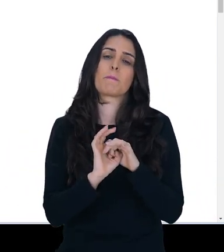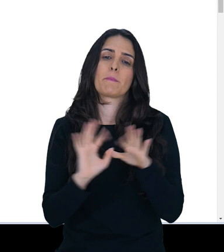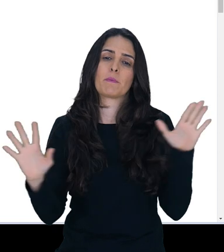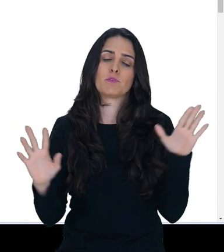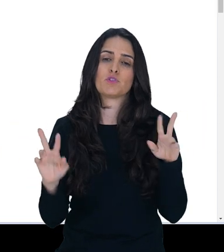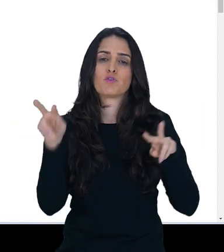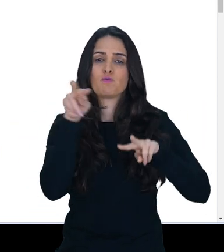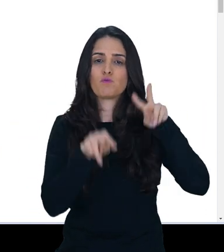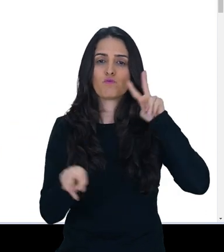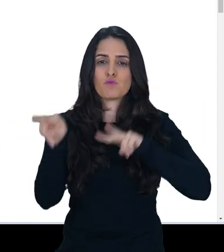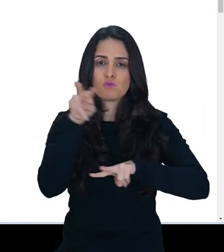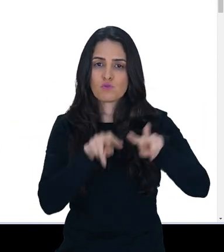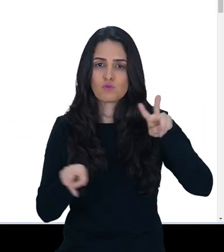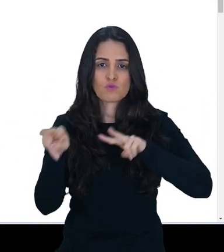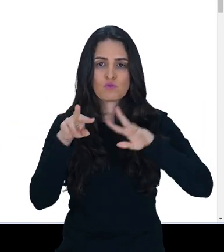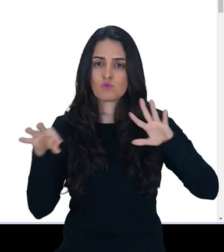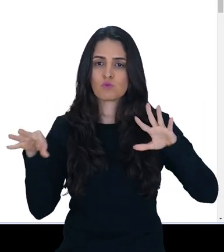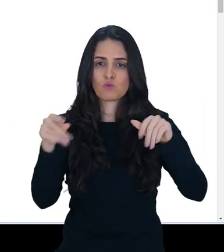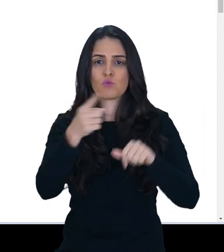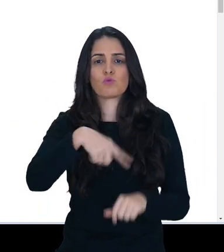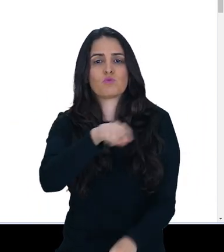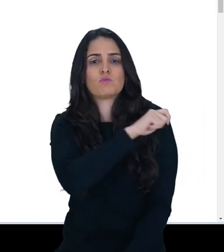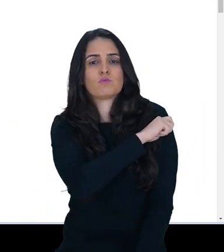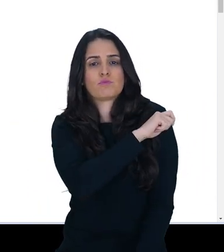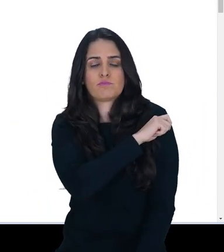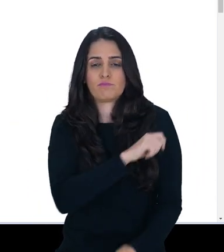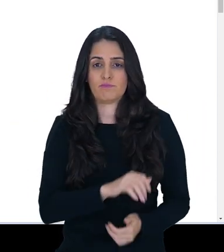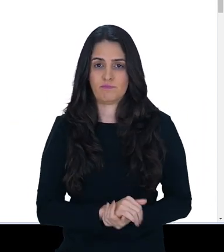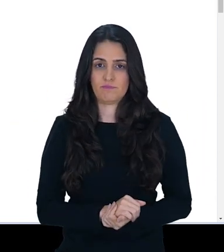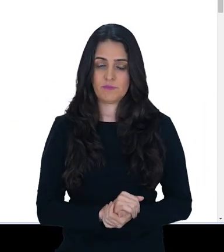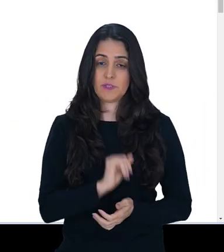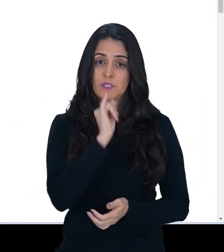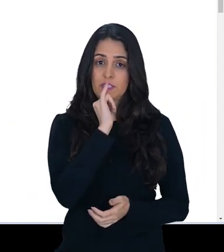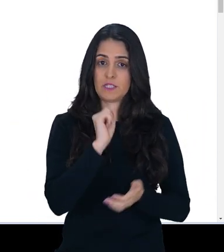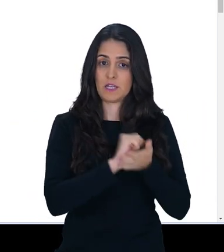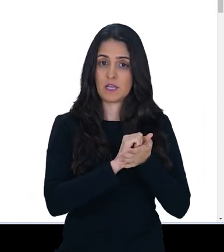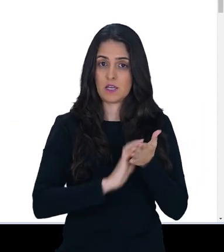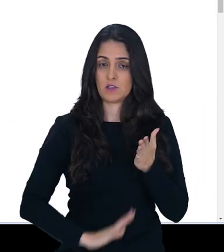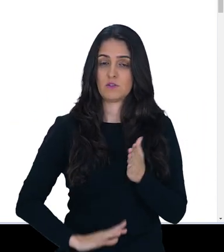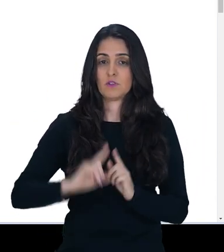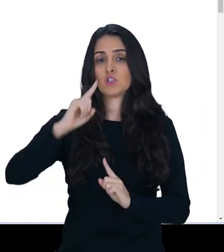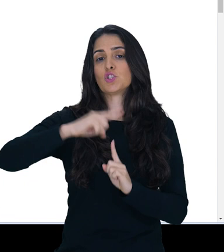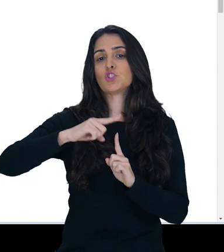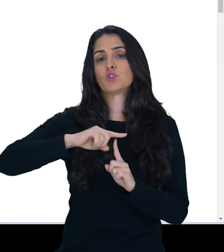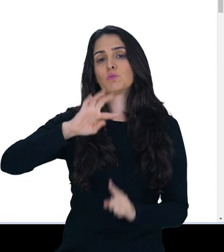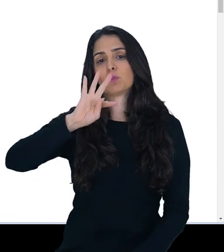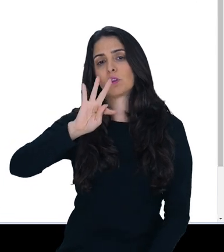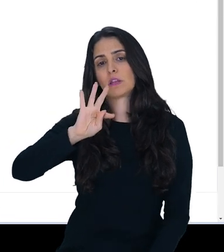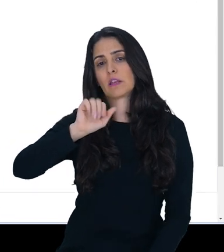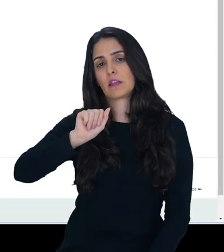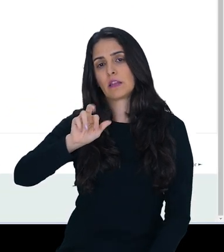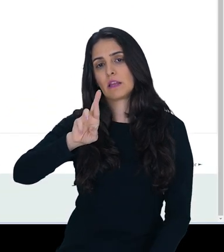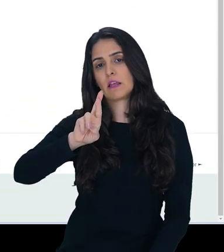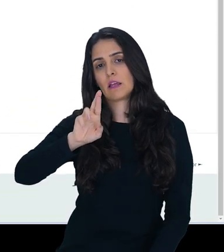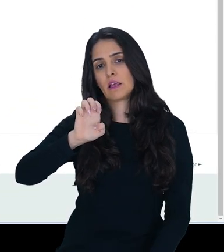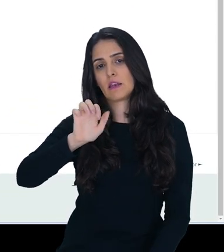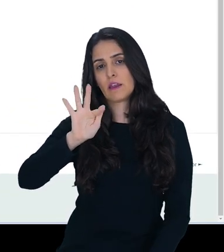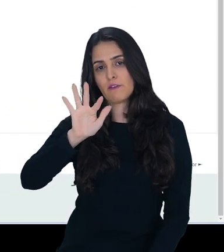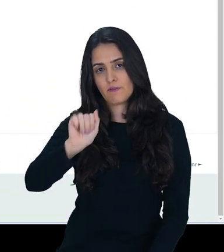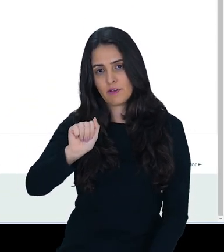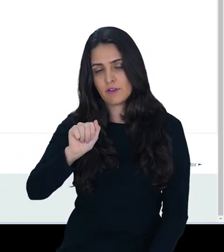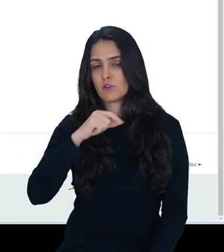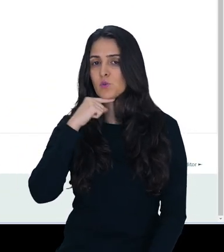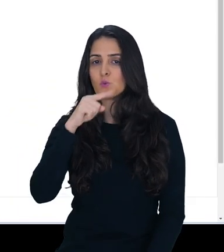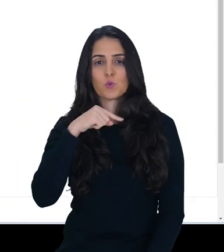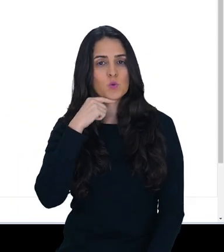a visualização por todos da turma porque por exemplo numa atividade do tipo tarefa você já